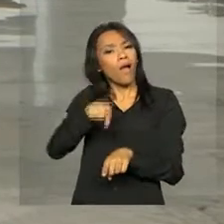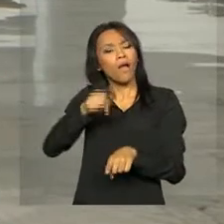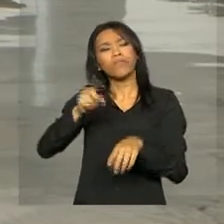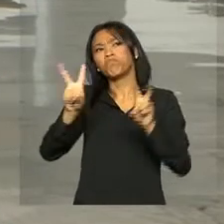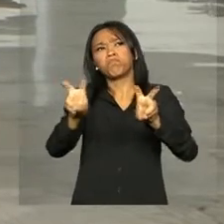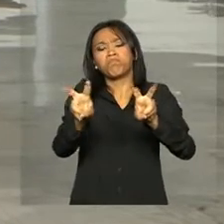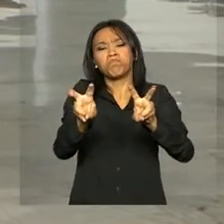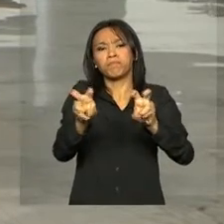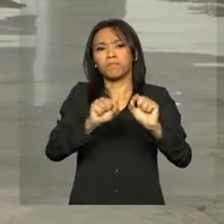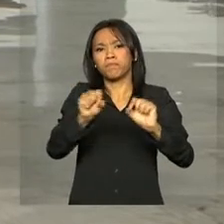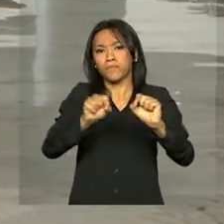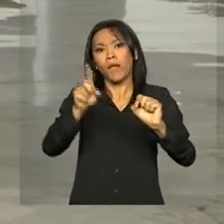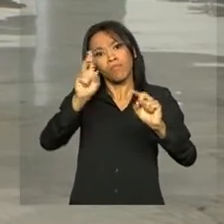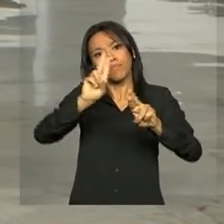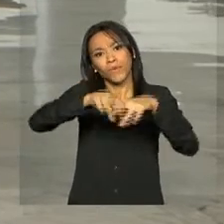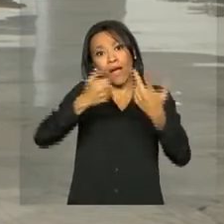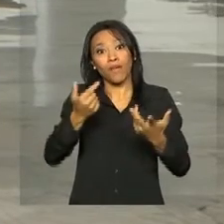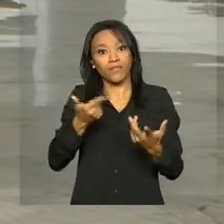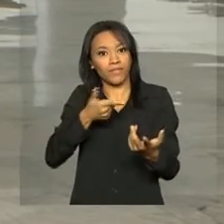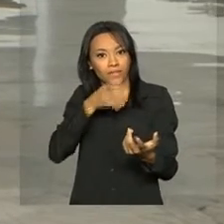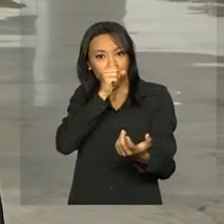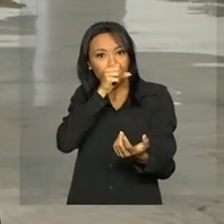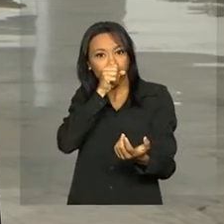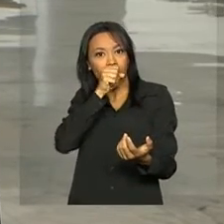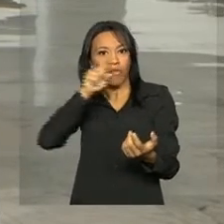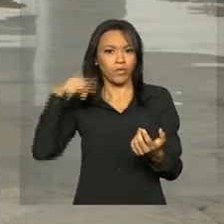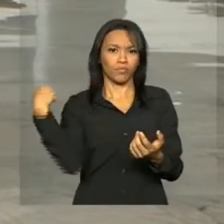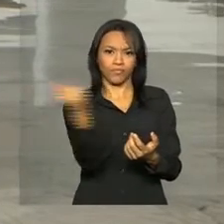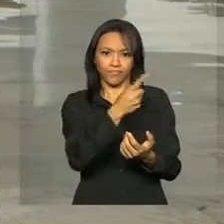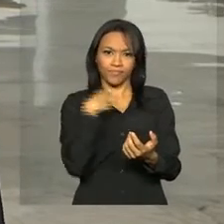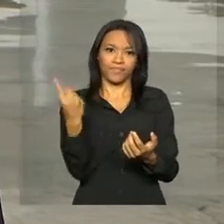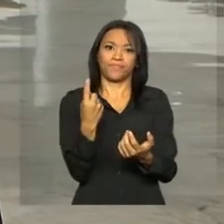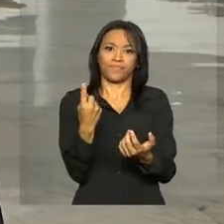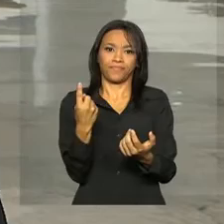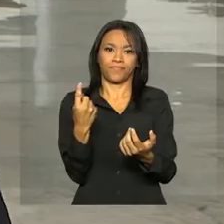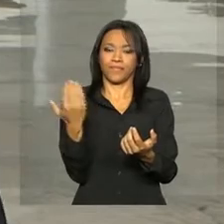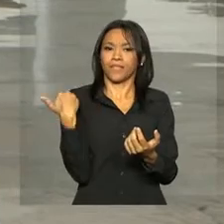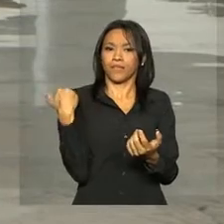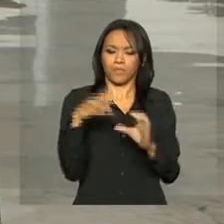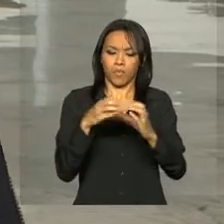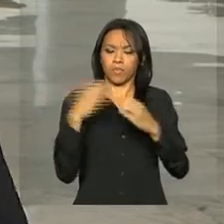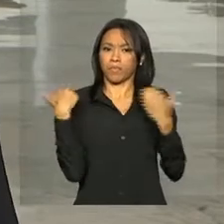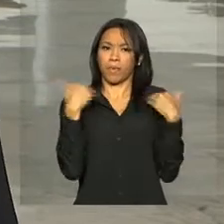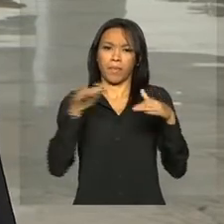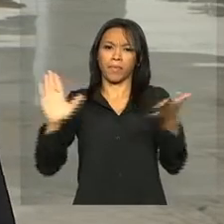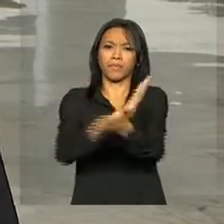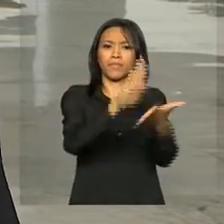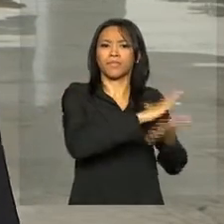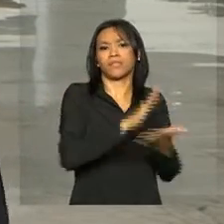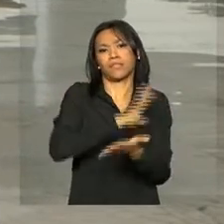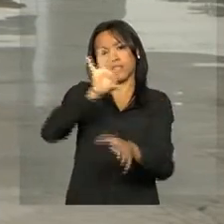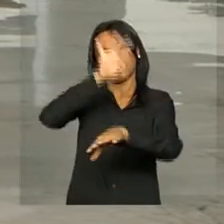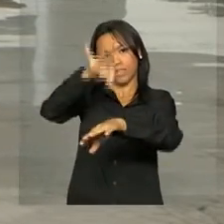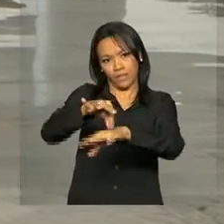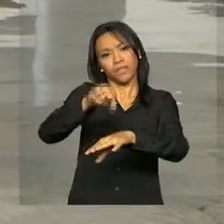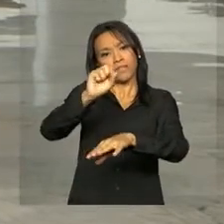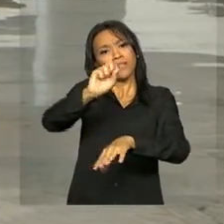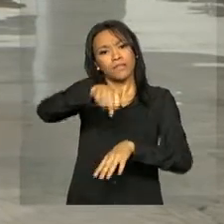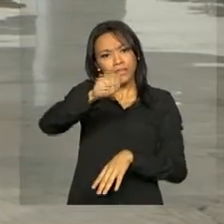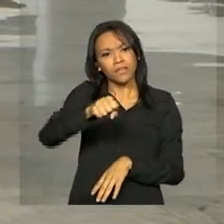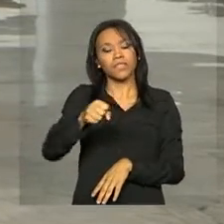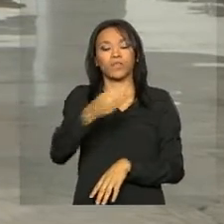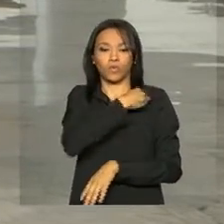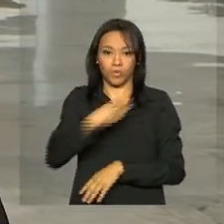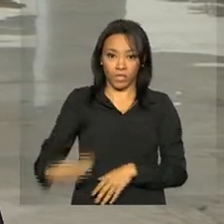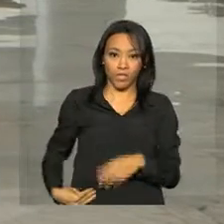justamente nessa grande mobilização zica 0 que começou no último sábado que existe sim a possibilidade do ministro